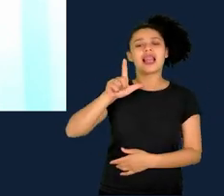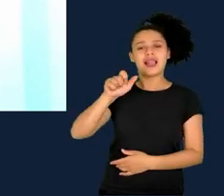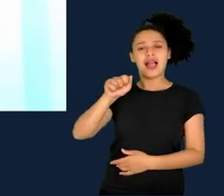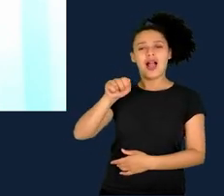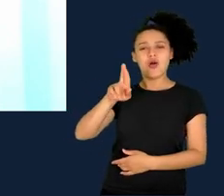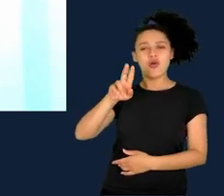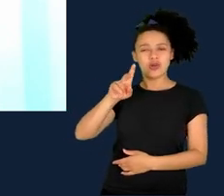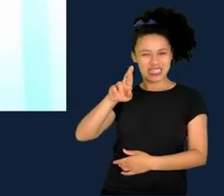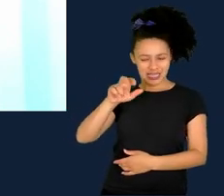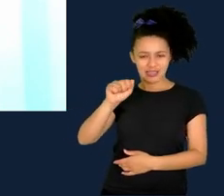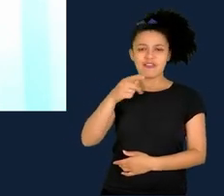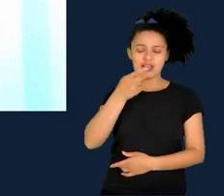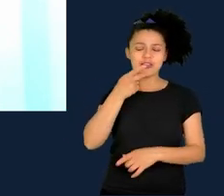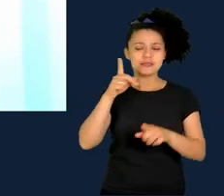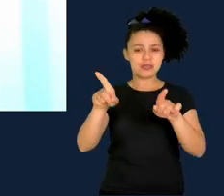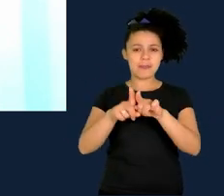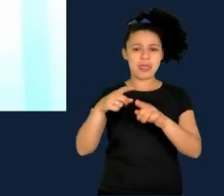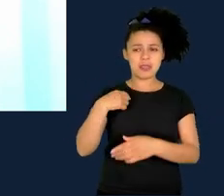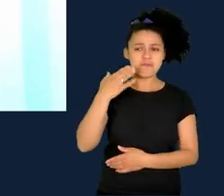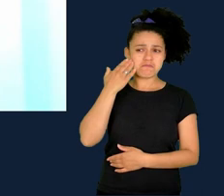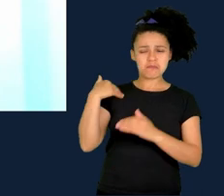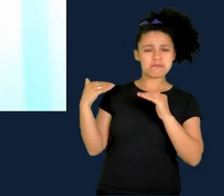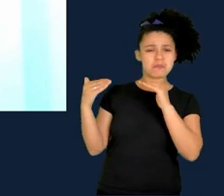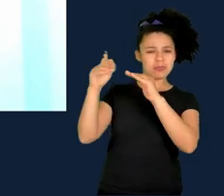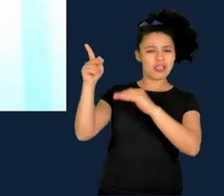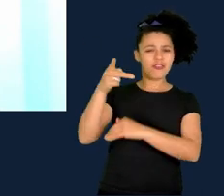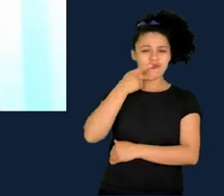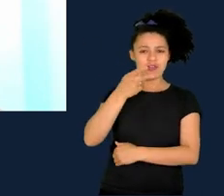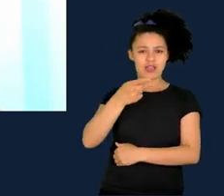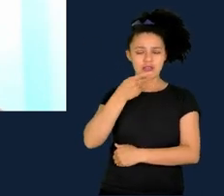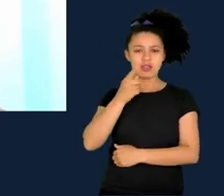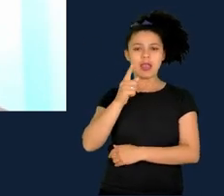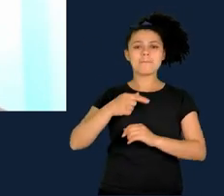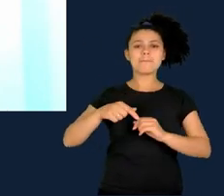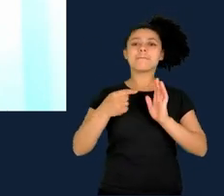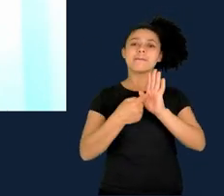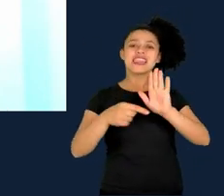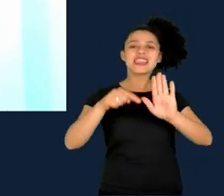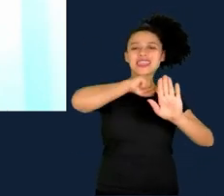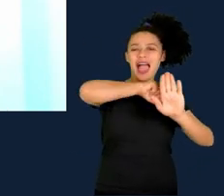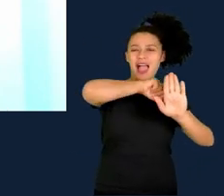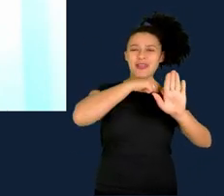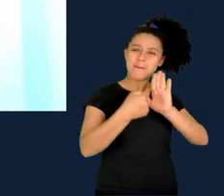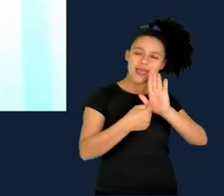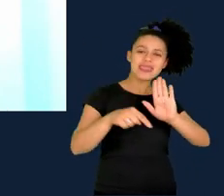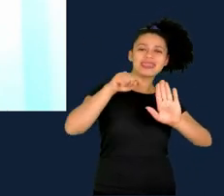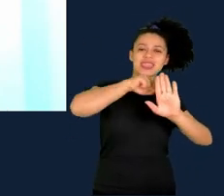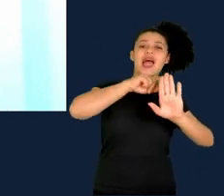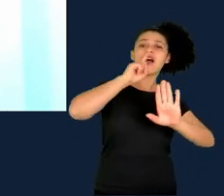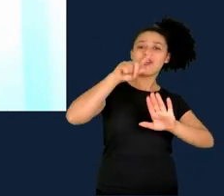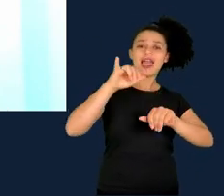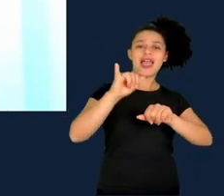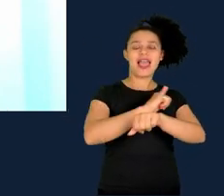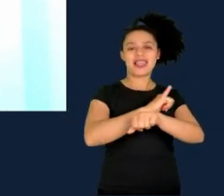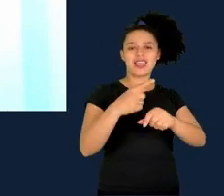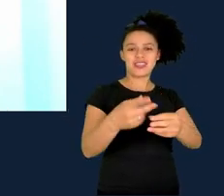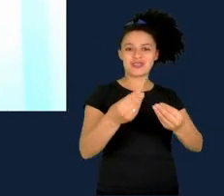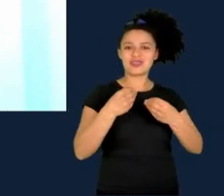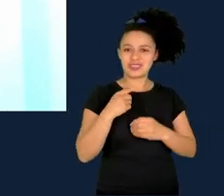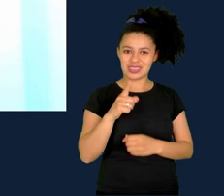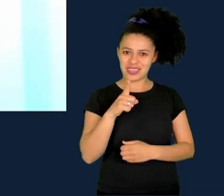o que realmente eu me identifiquei com o que a Laura disse, é que a metáfora é um dos dispositivos que temos, um dos recursos que temos.